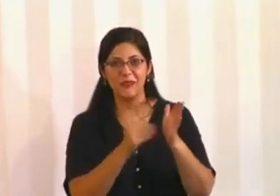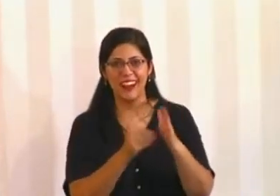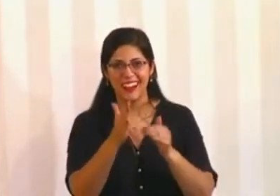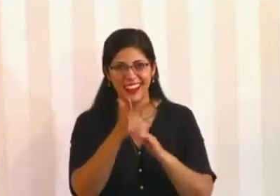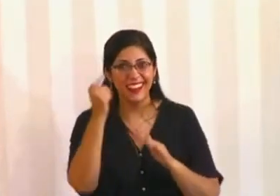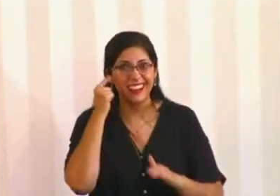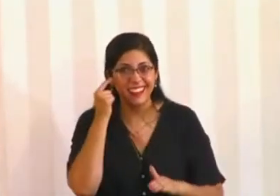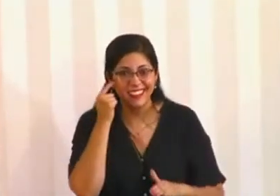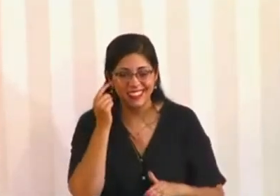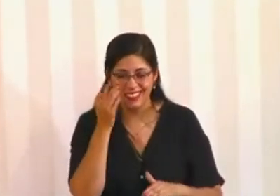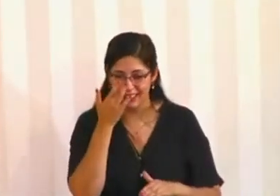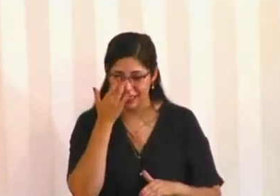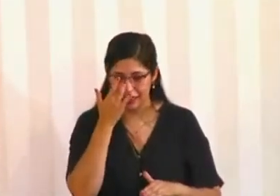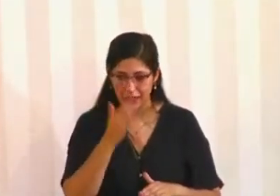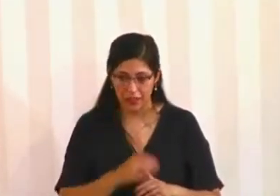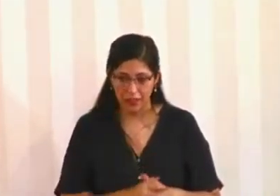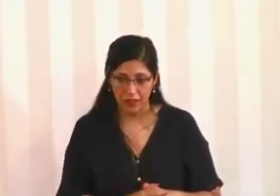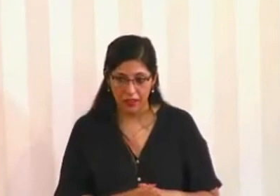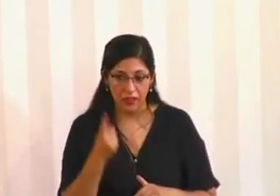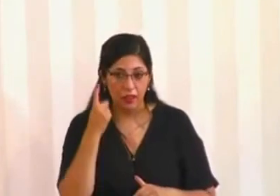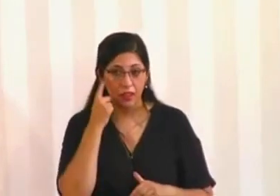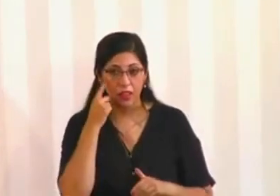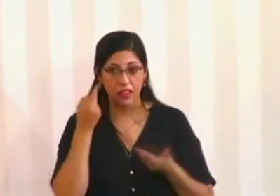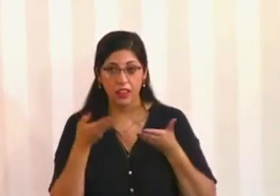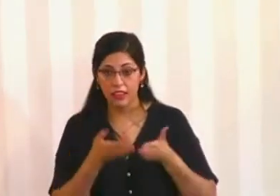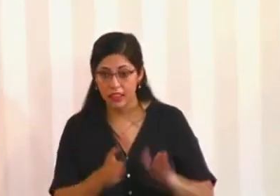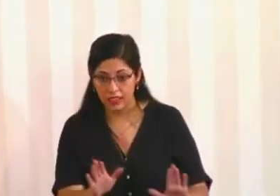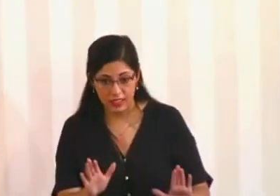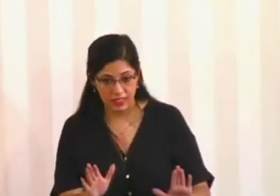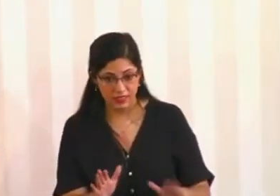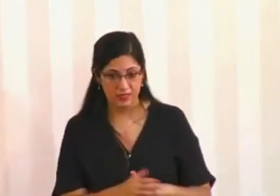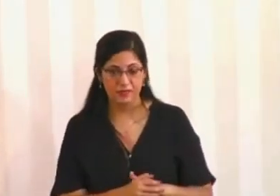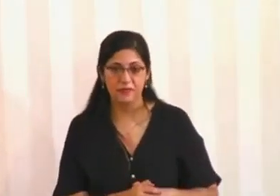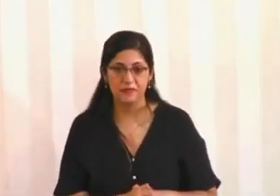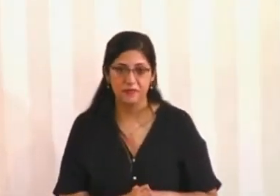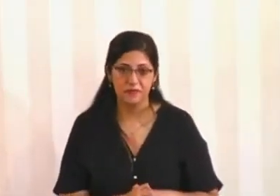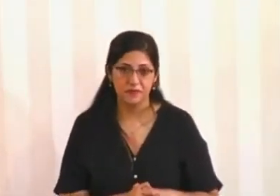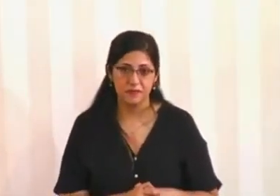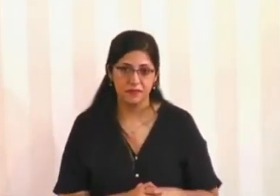Sorocabana. Acho que eu lembrei onde eu nasci, deu um tilt na minha cabeça.